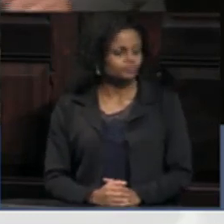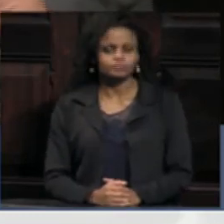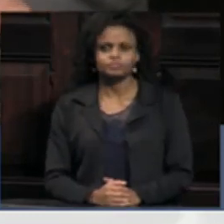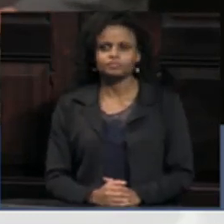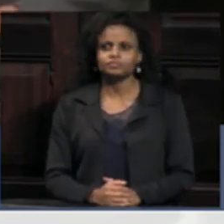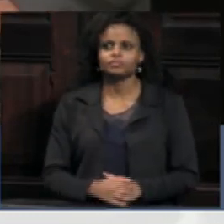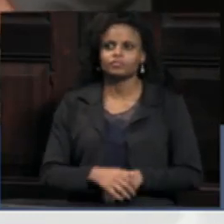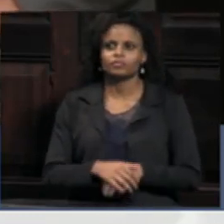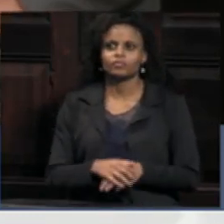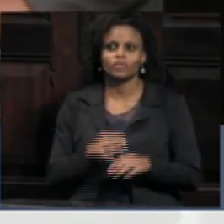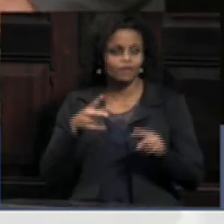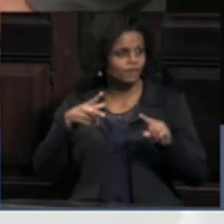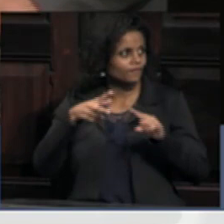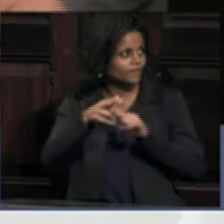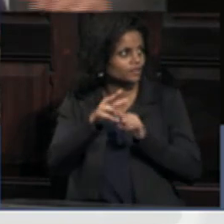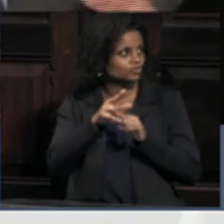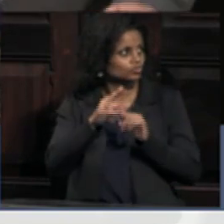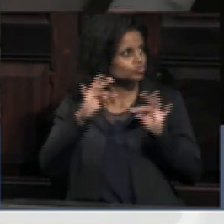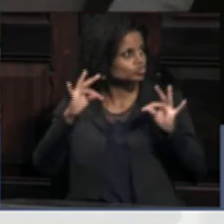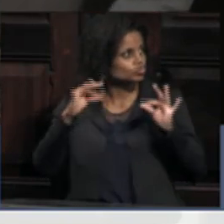Veto total.